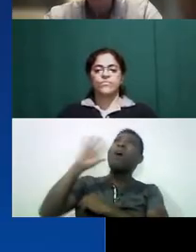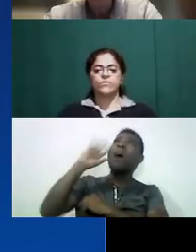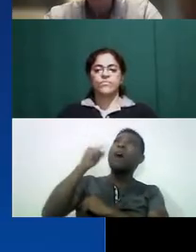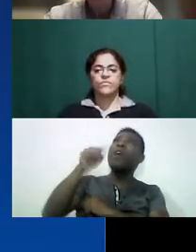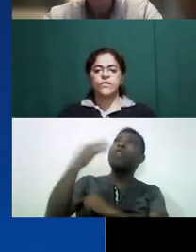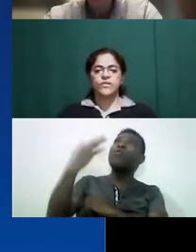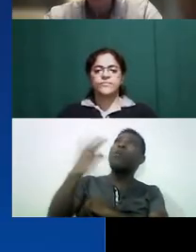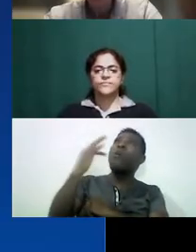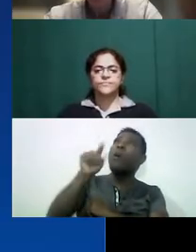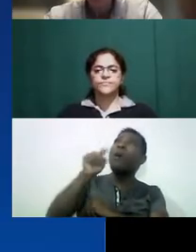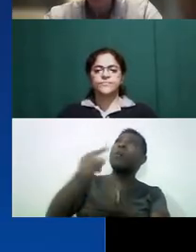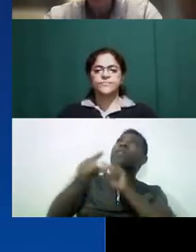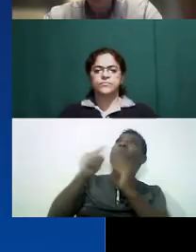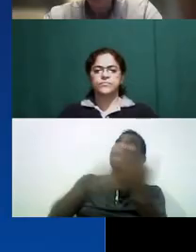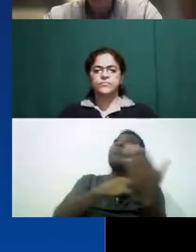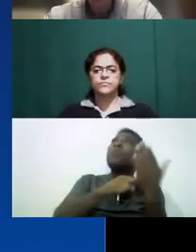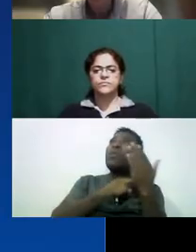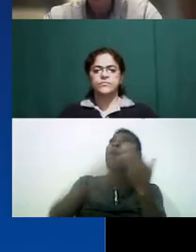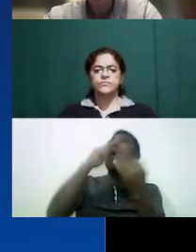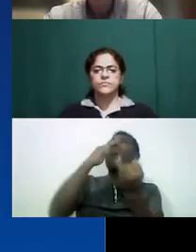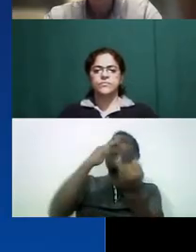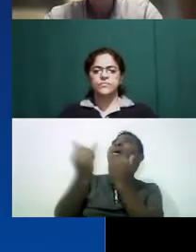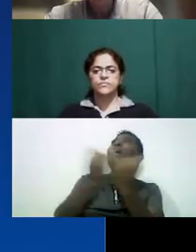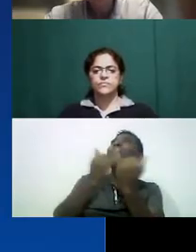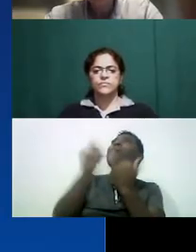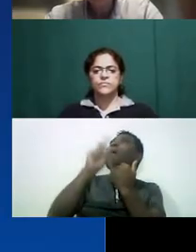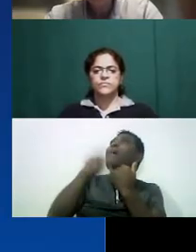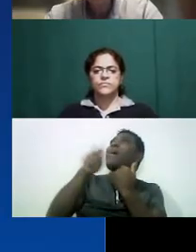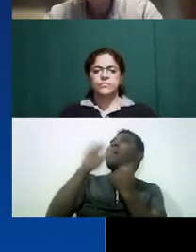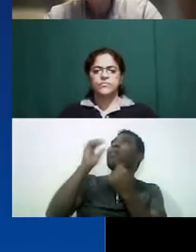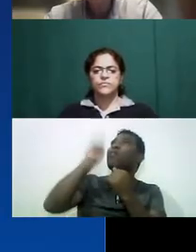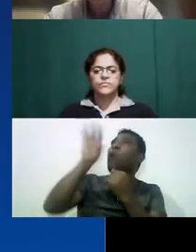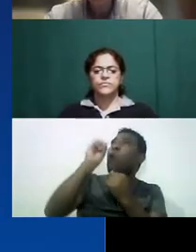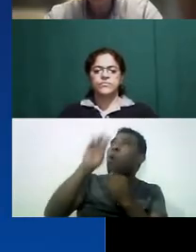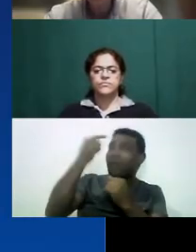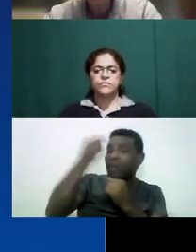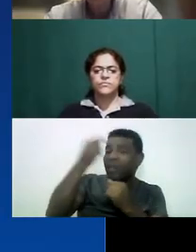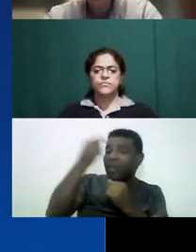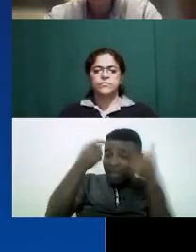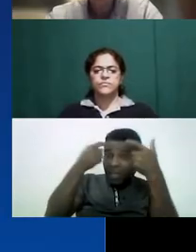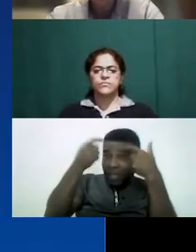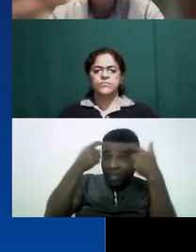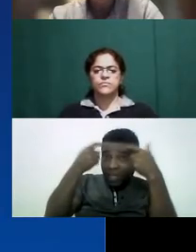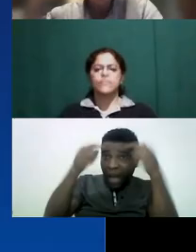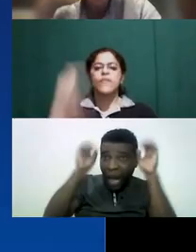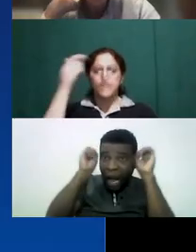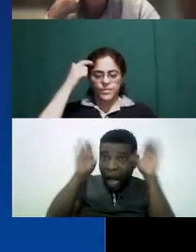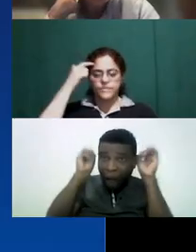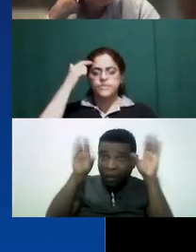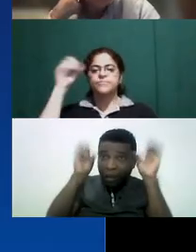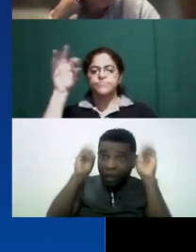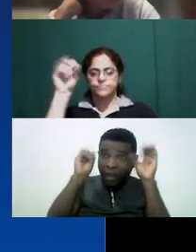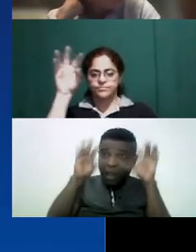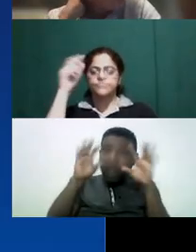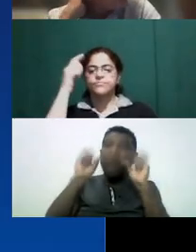envolvendo a cabeça, provavelmente pode ser, né? Ah, com certeza. Pode ser também os do pescoço, né? Tudo junto, mas essa característica